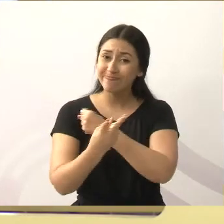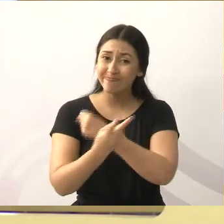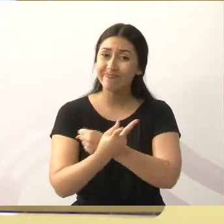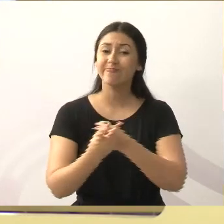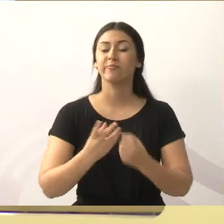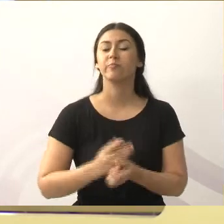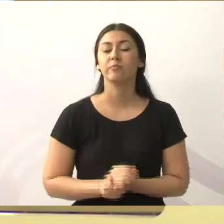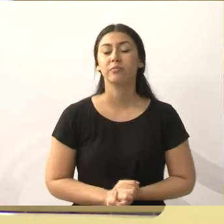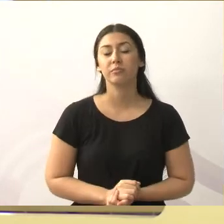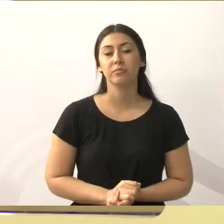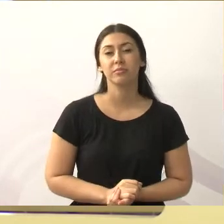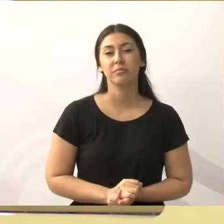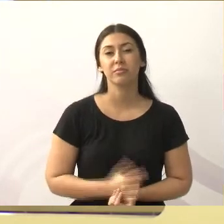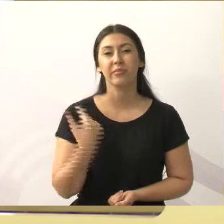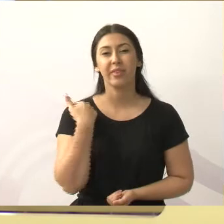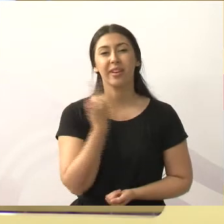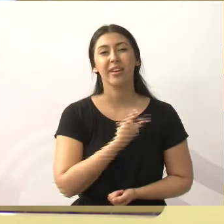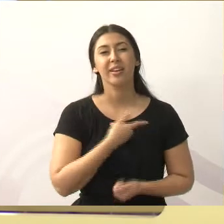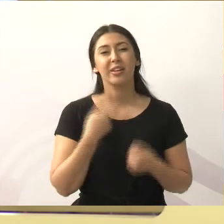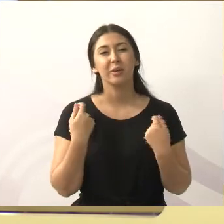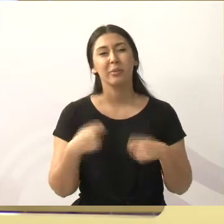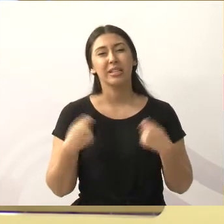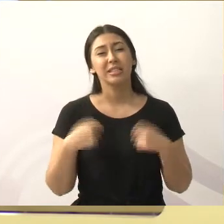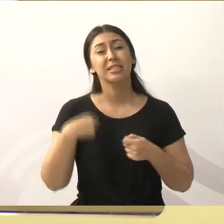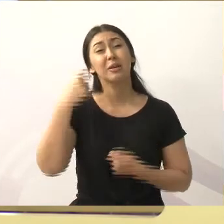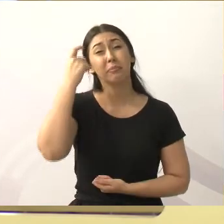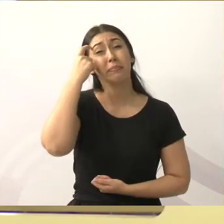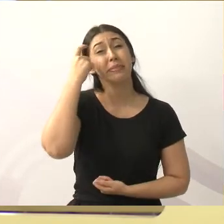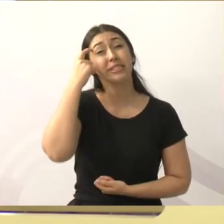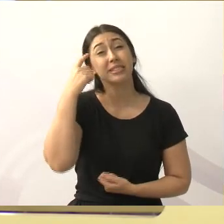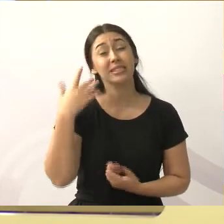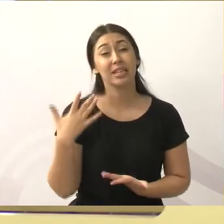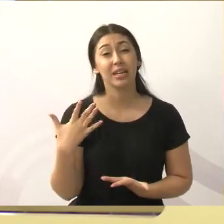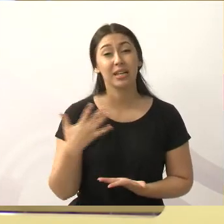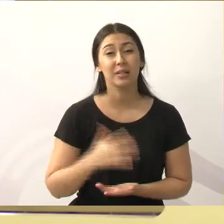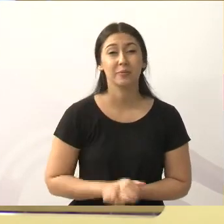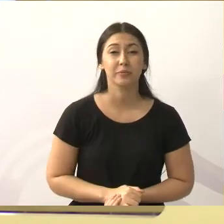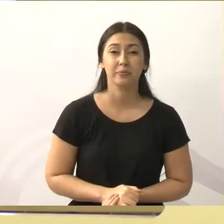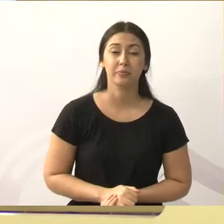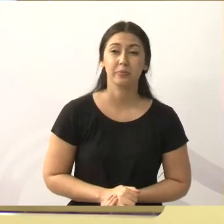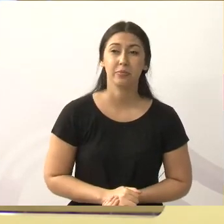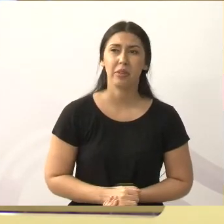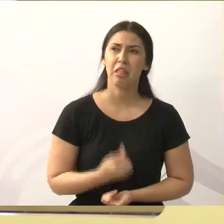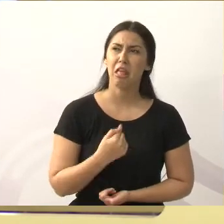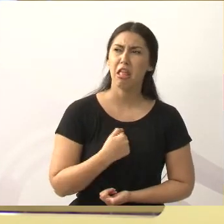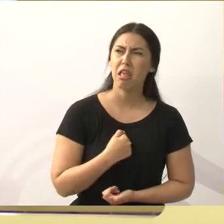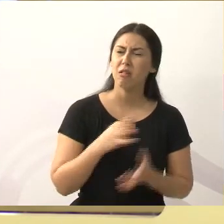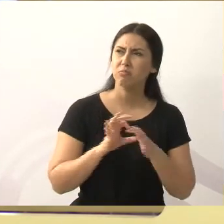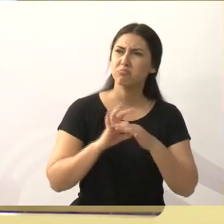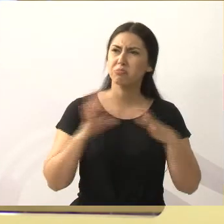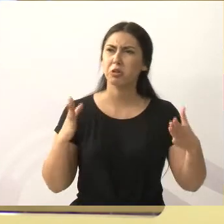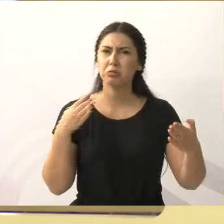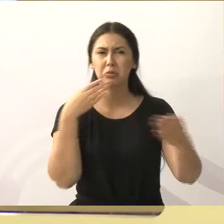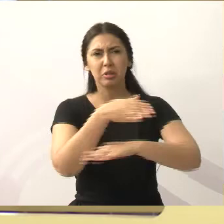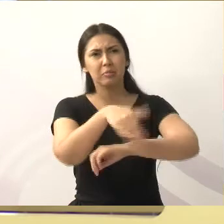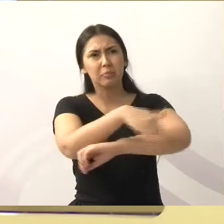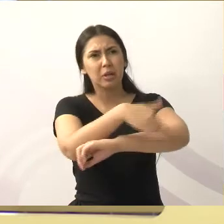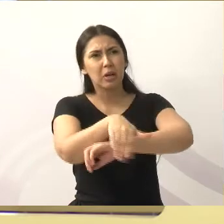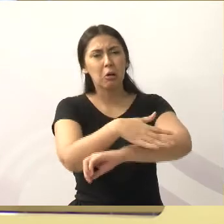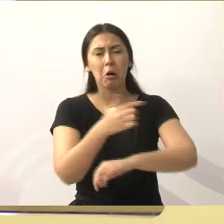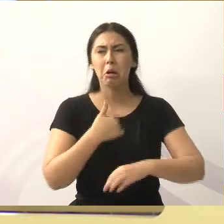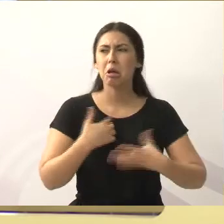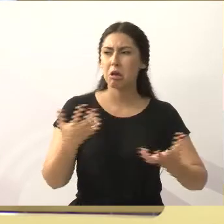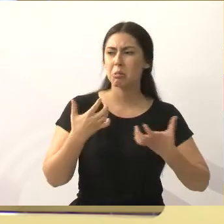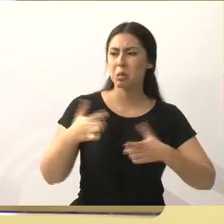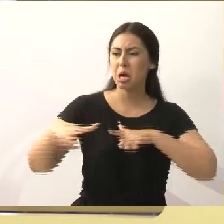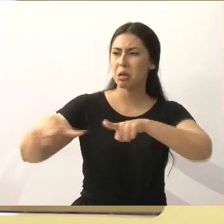Não vamos pensar que nós temos que ser na rua. Quem quer sair para a rua trabalhar,